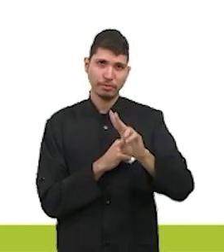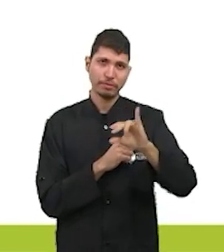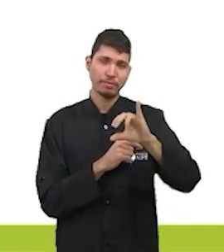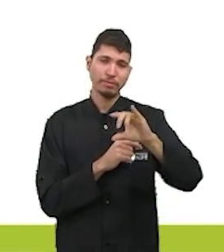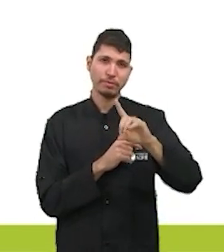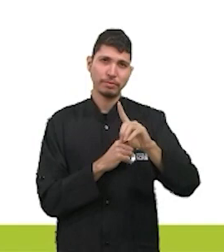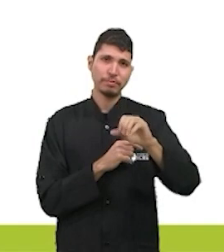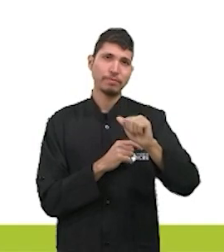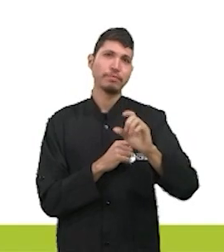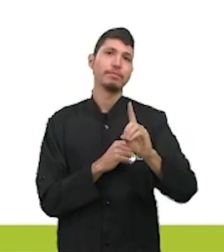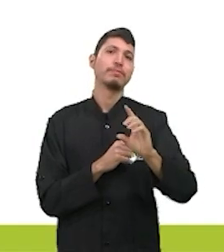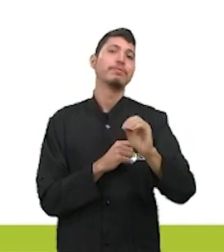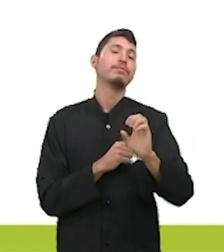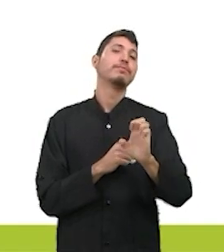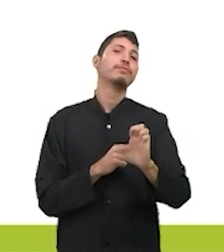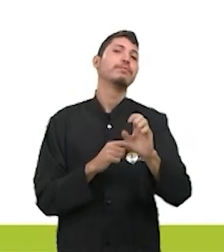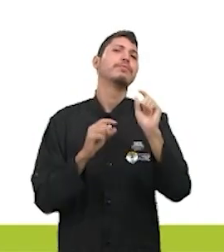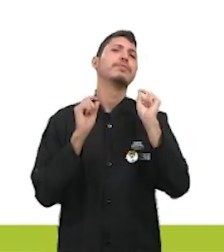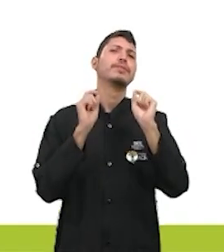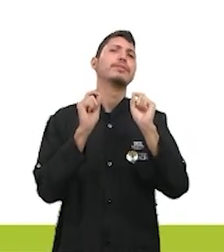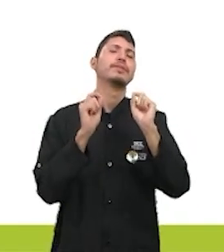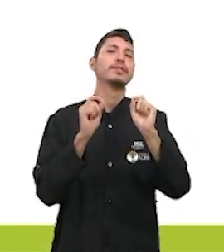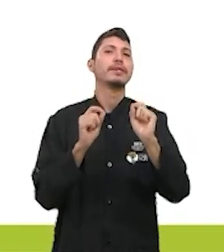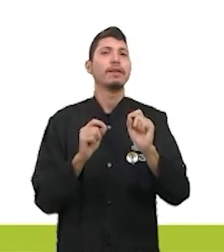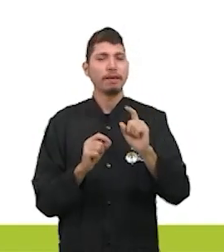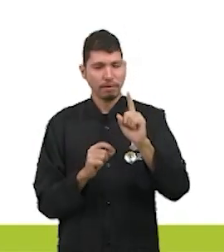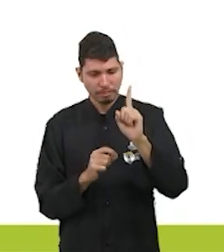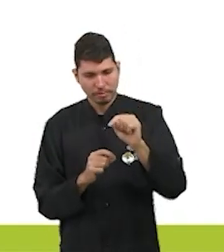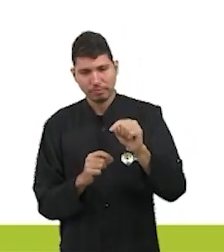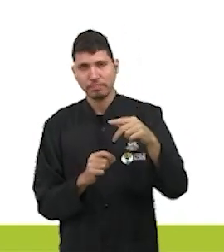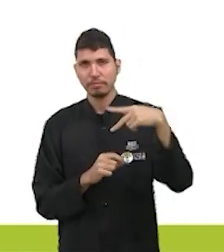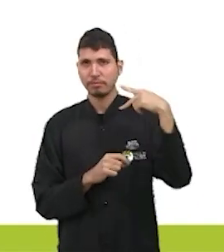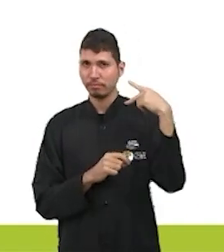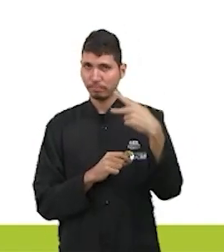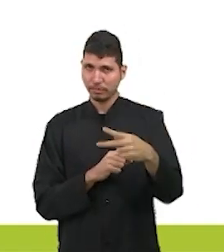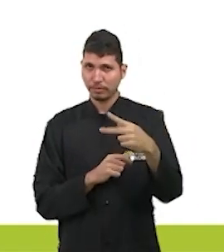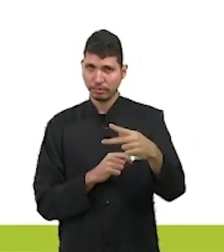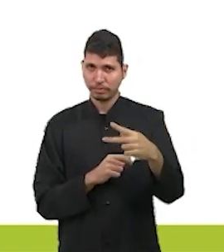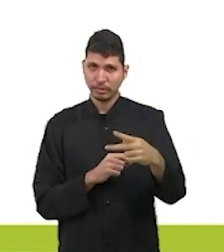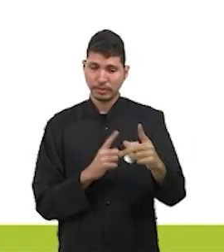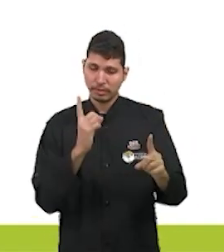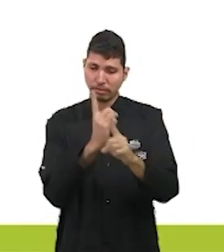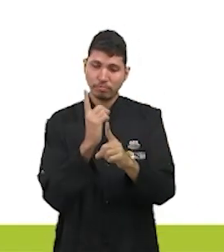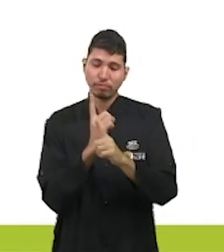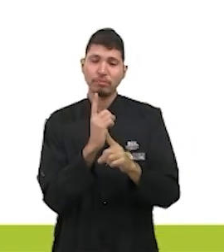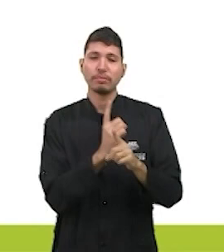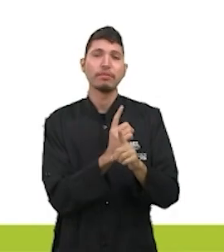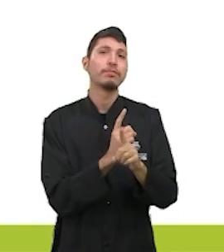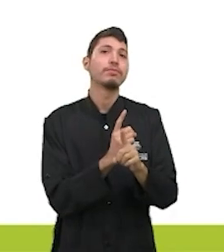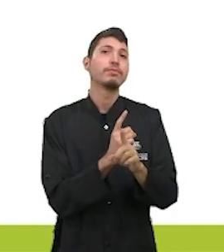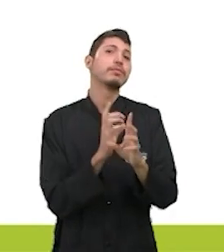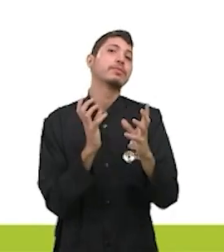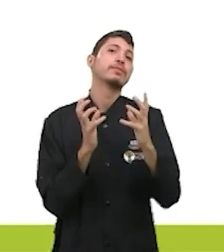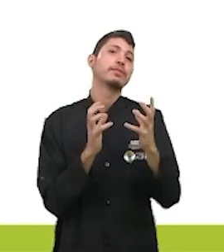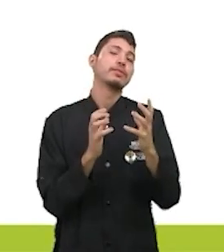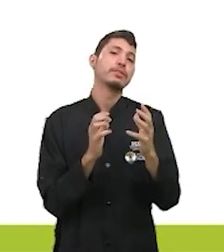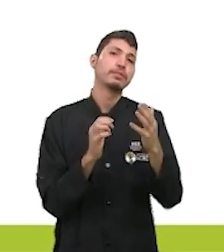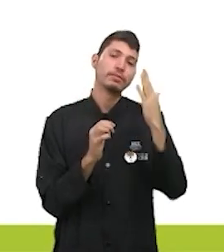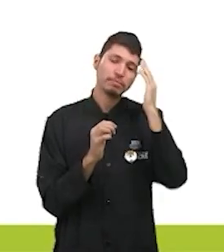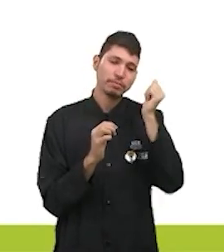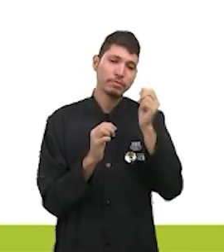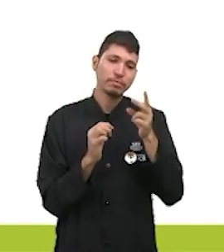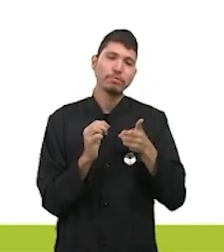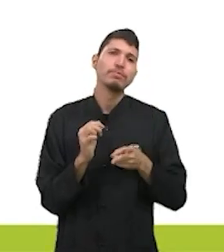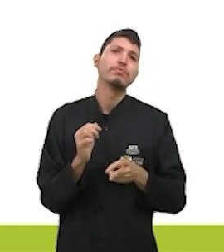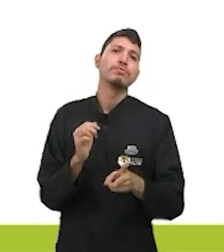quem é a nossa resistividade é o nosso ρ, né? Ele pede aí para manter constante. Então, vamos verificar aqui o que